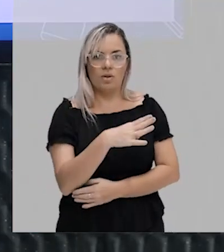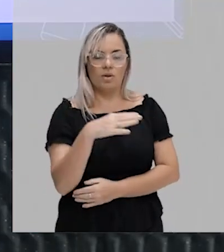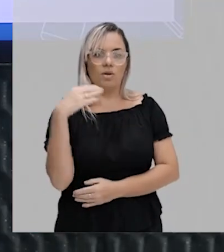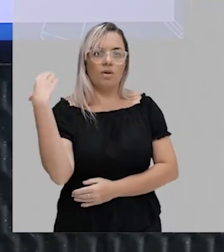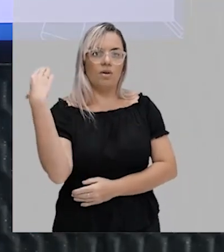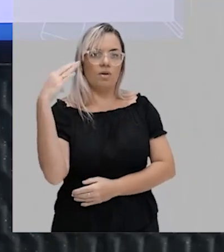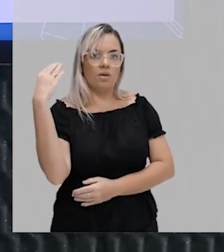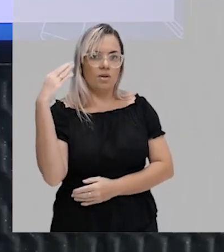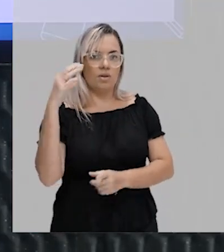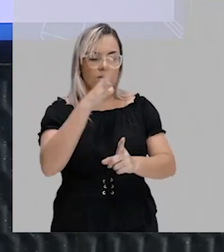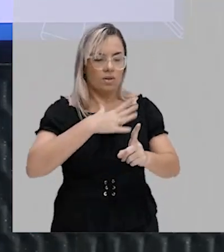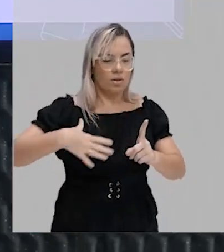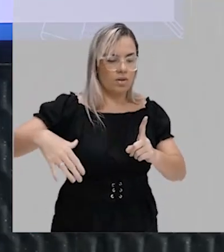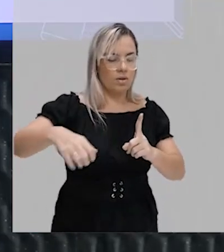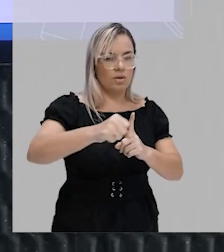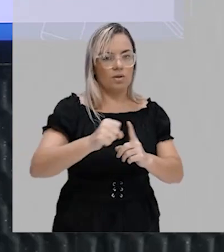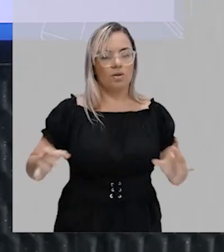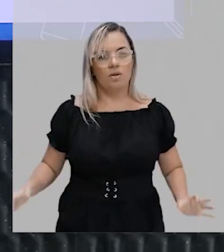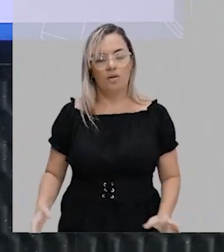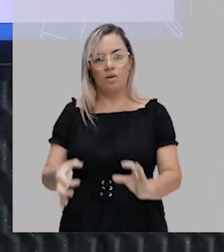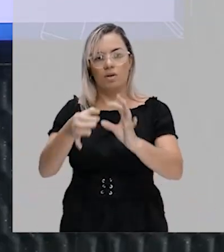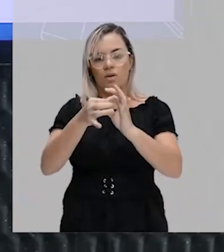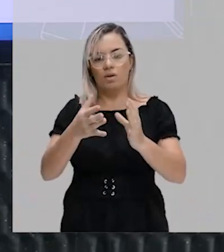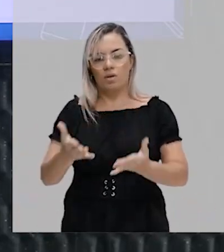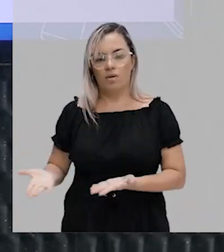ciência da sociedade, que é a sociologia.